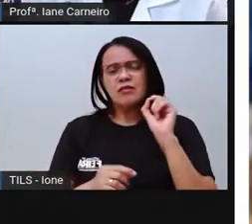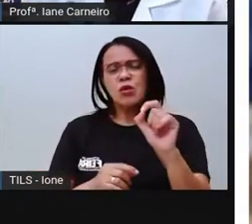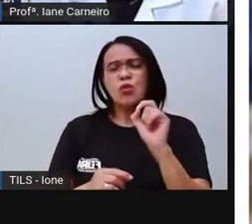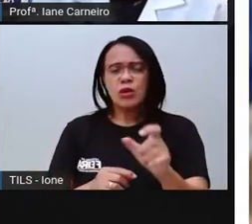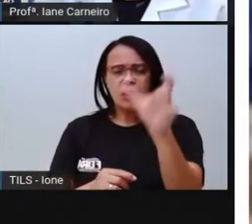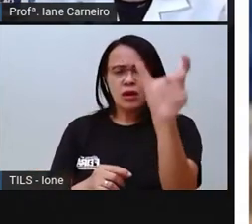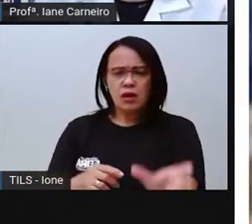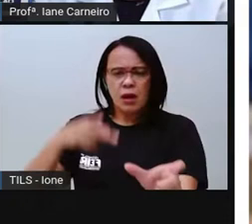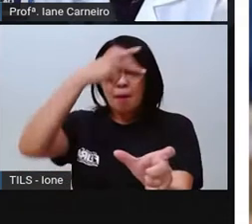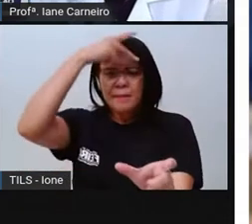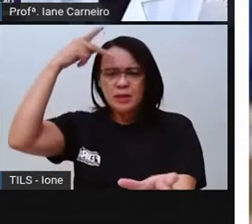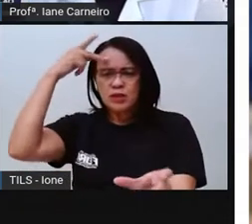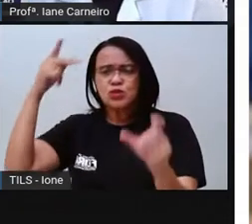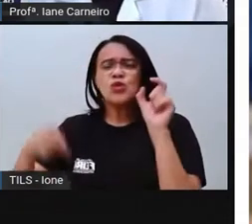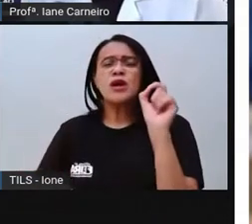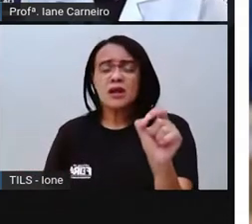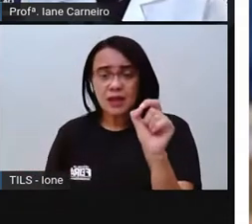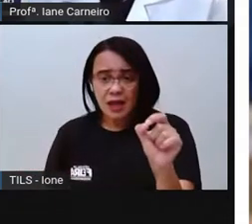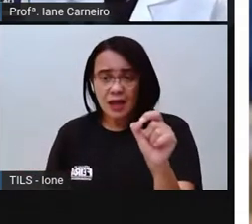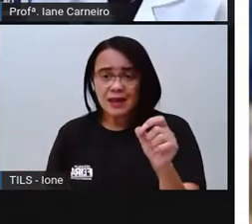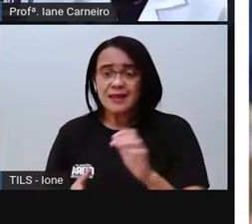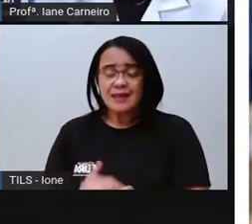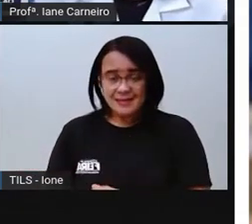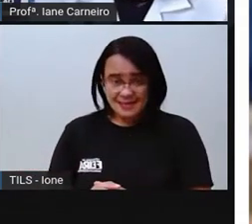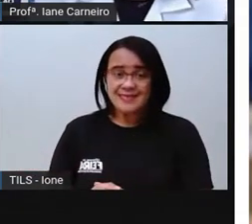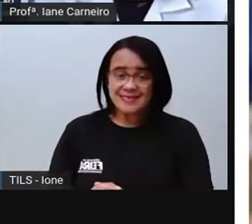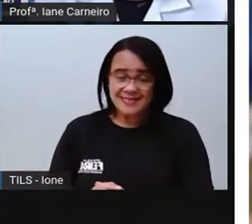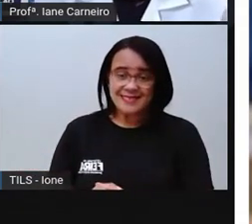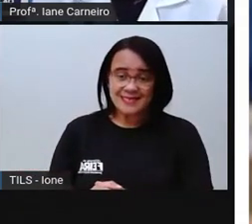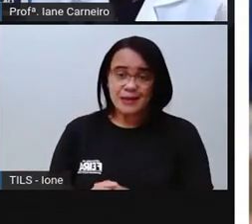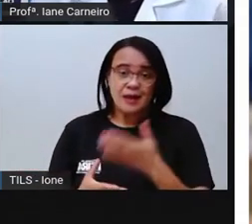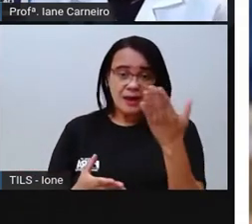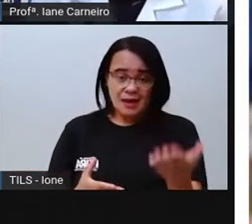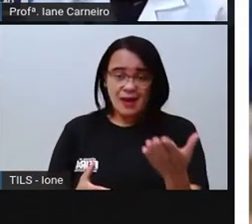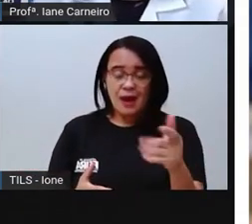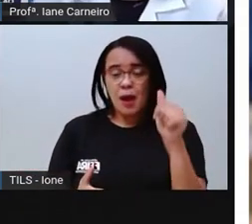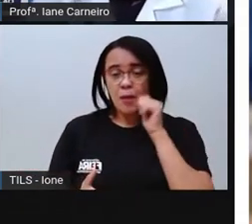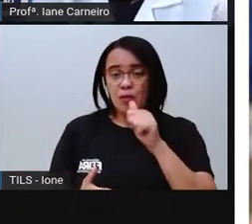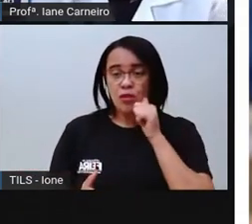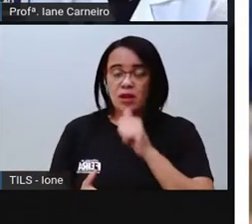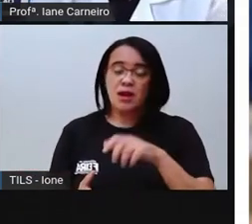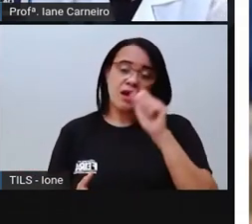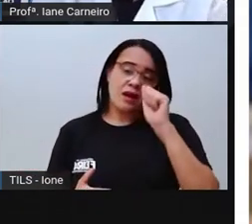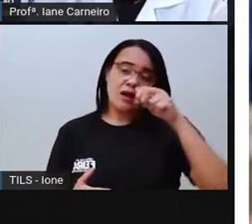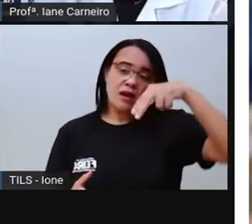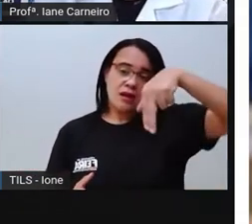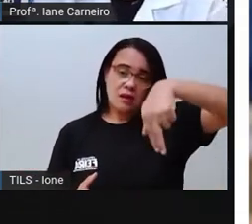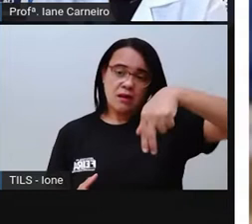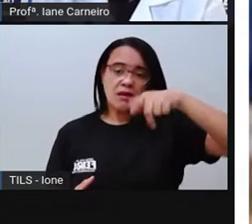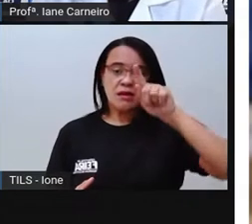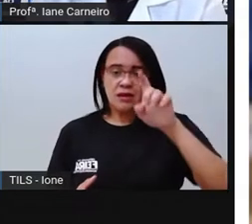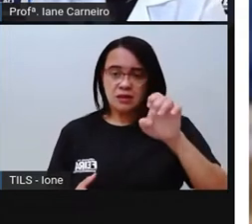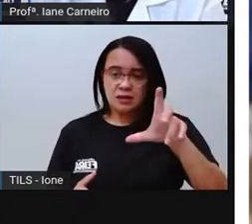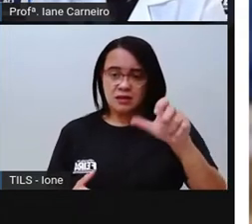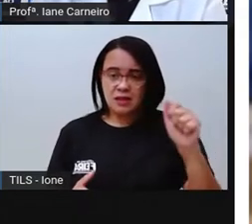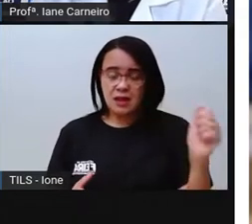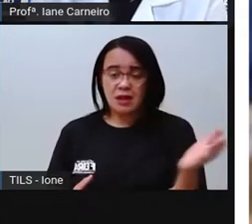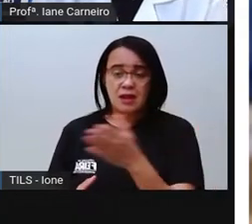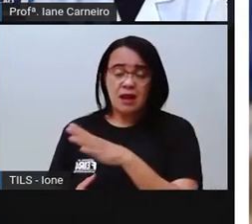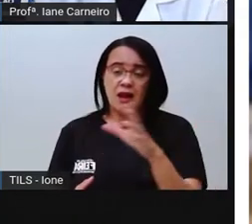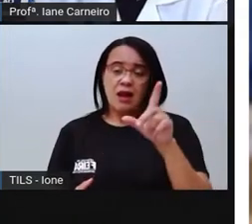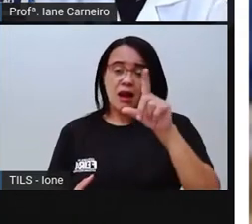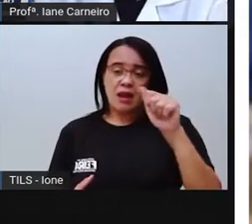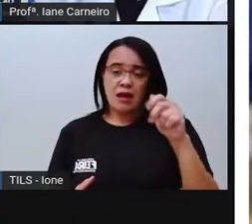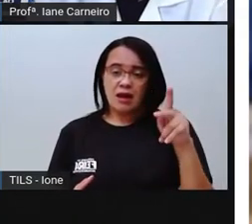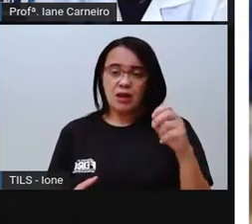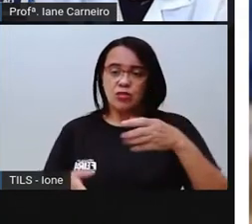Lago. Então, aqui, ó, Ângela Lago por ela mesma. Então, ela fala assim, ó, nasci em Belo Horizonte,